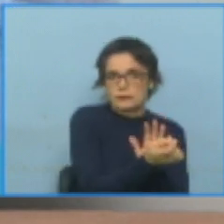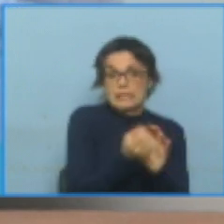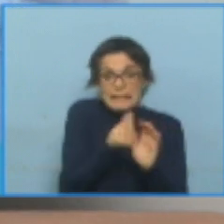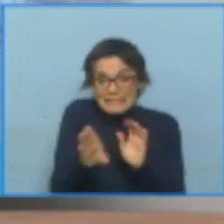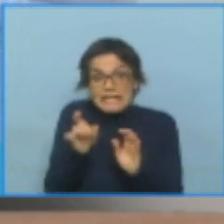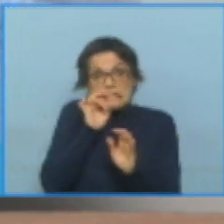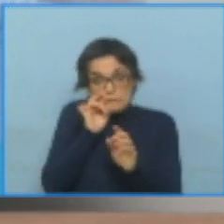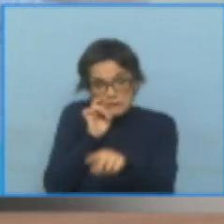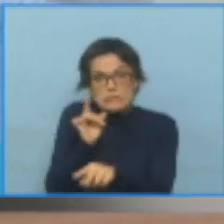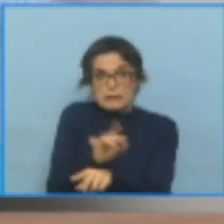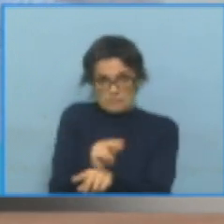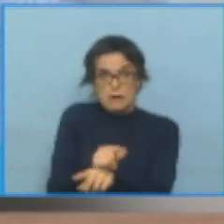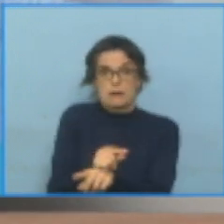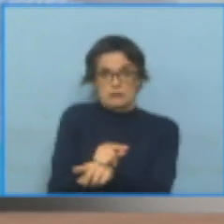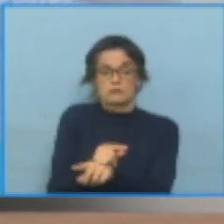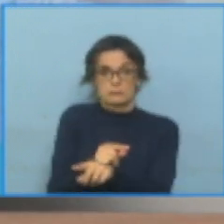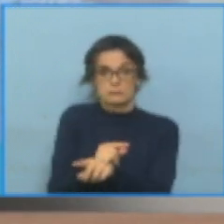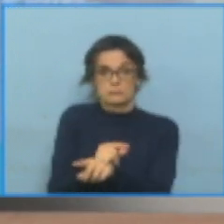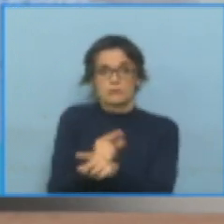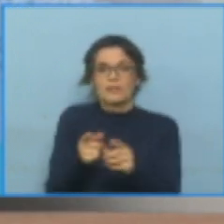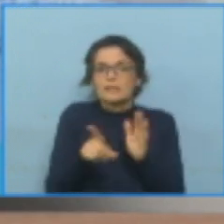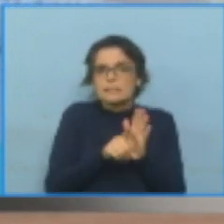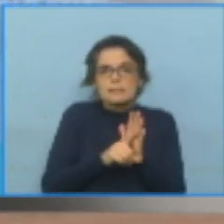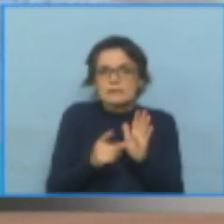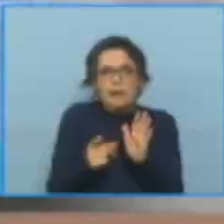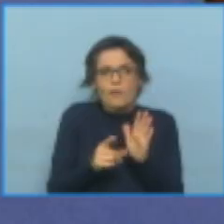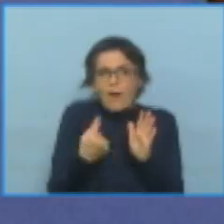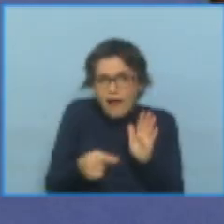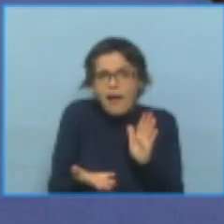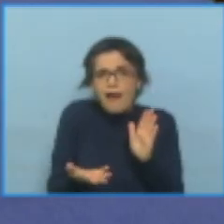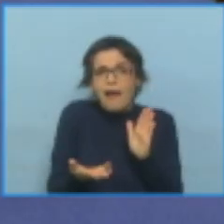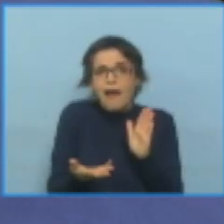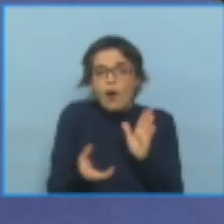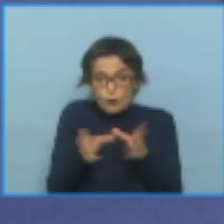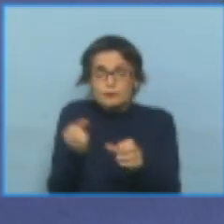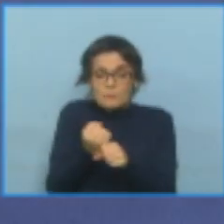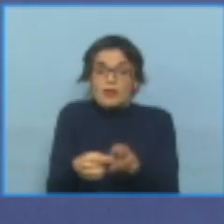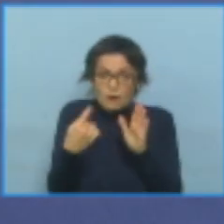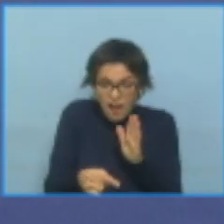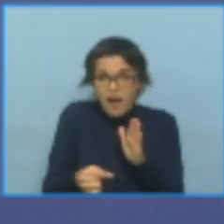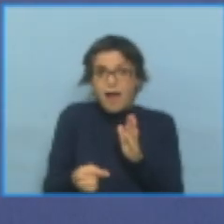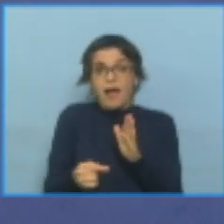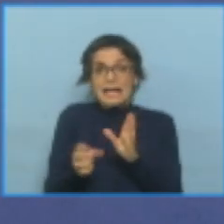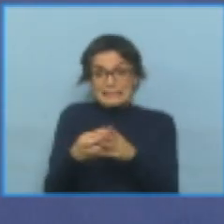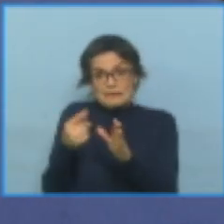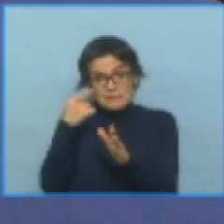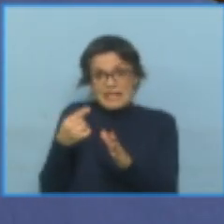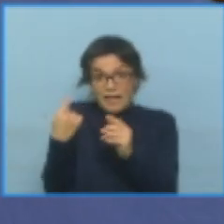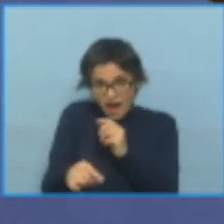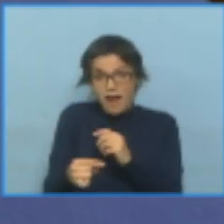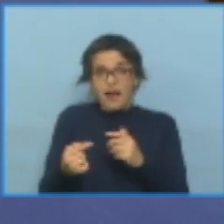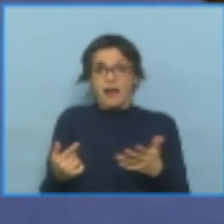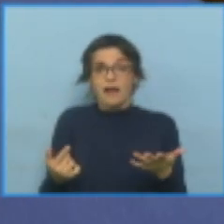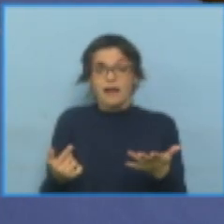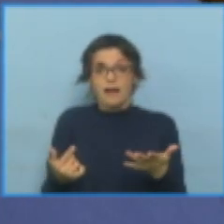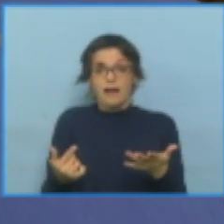especialmente protegidas. Portanto, não é por falta de legislação, não é por falta de grupos de trabalho, de equipas especializadas. Ainda esta